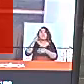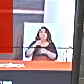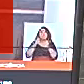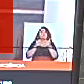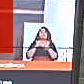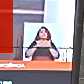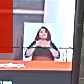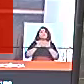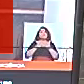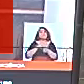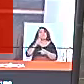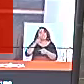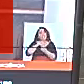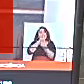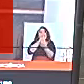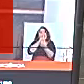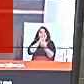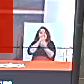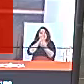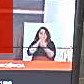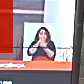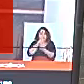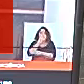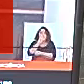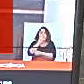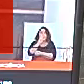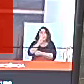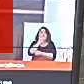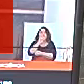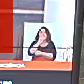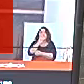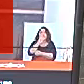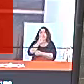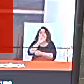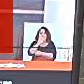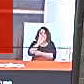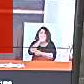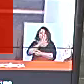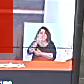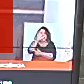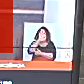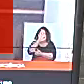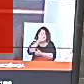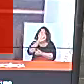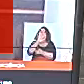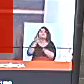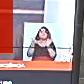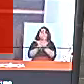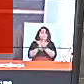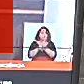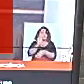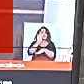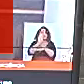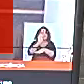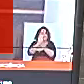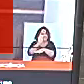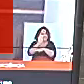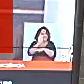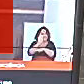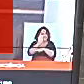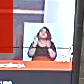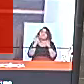de atendimento da Ouvidoria Geral do Estado. Então é possível registrar as denúncias e reclamações via